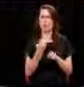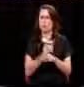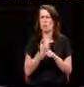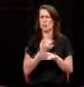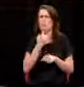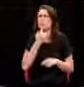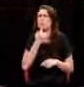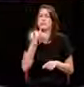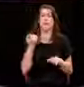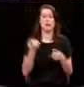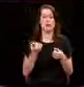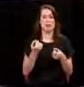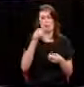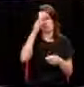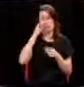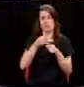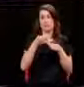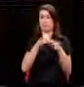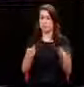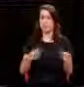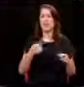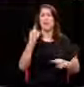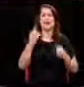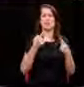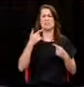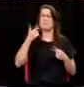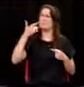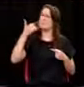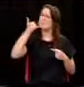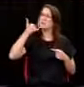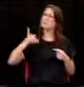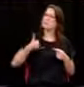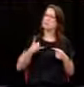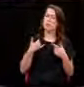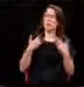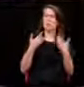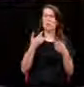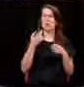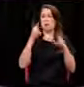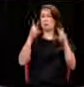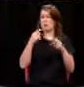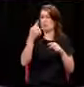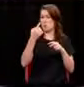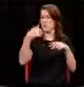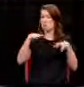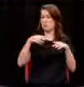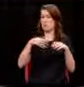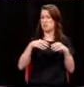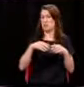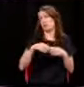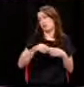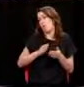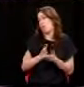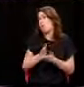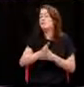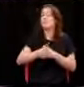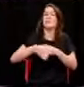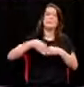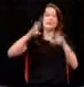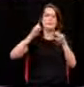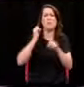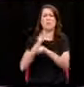assunto, começamos sempre também a falar nos outros e gostamos de receber os contactos dos nossos sócios e dos nossos